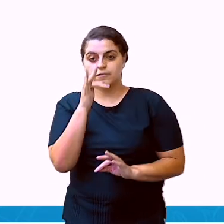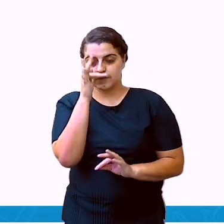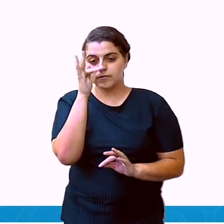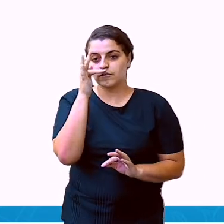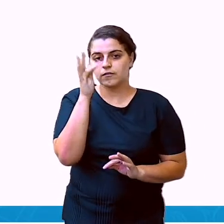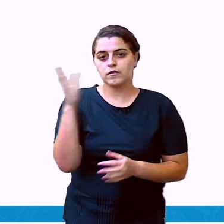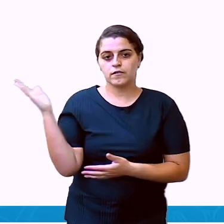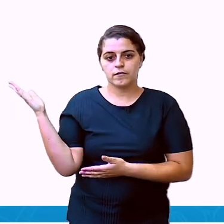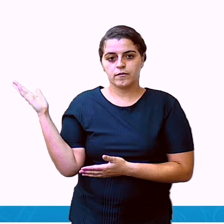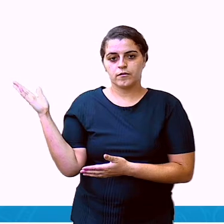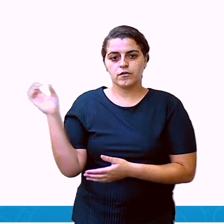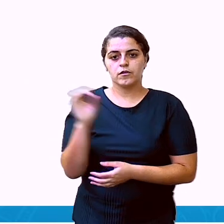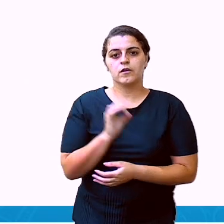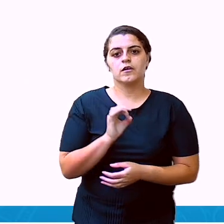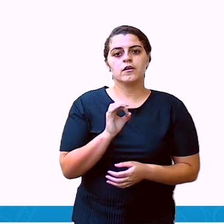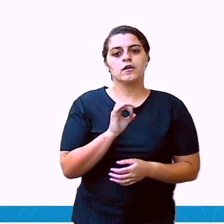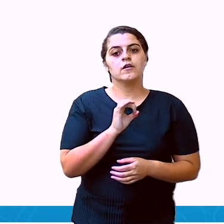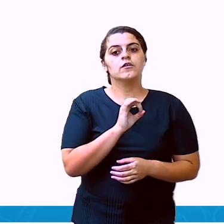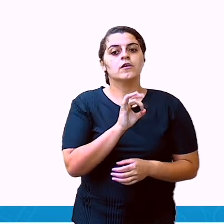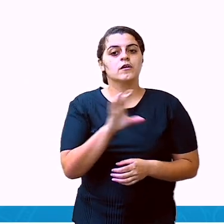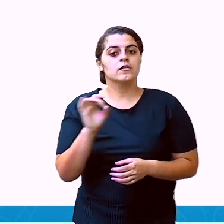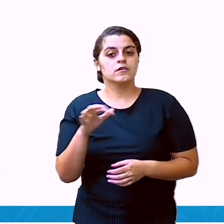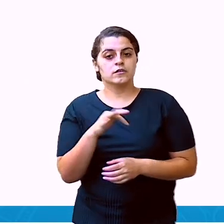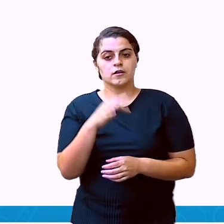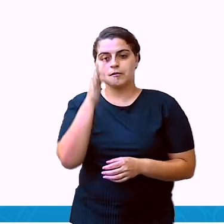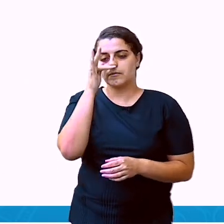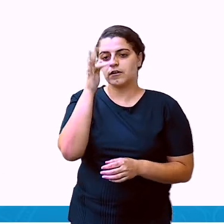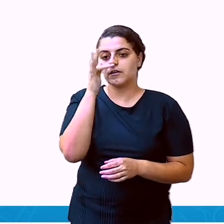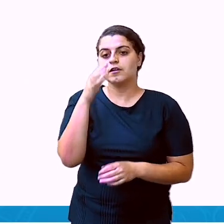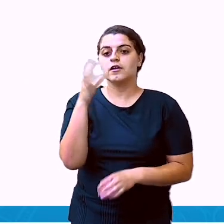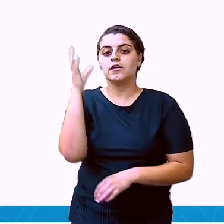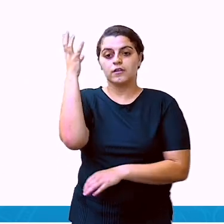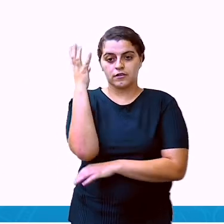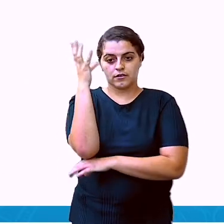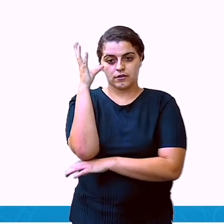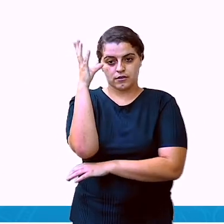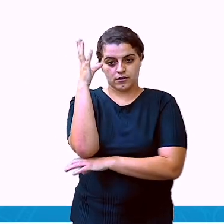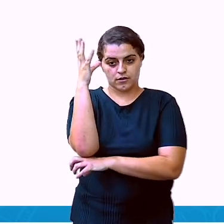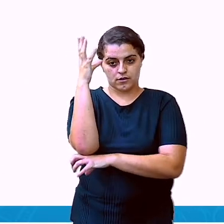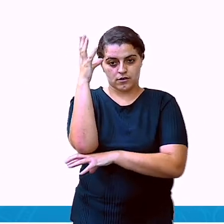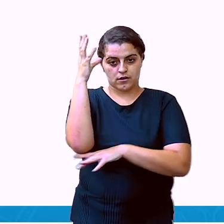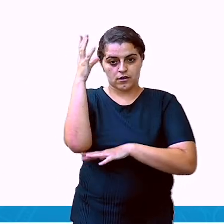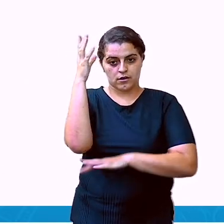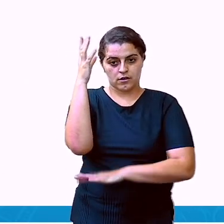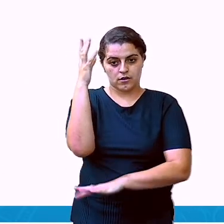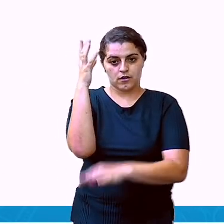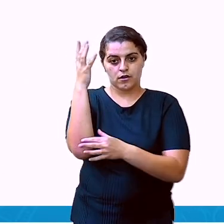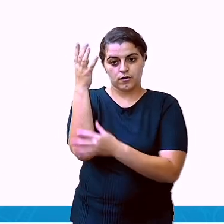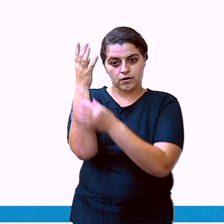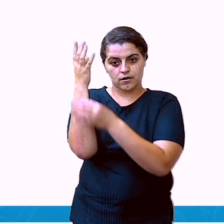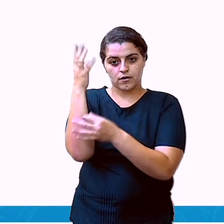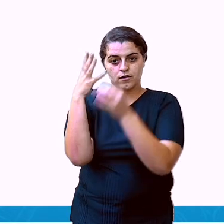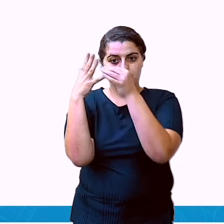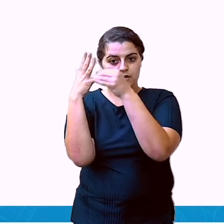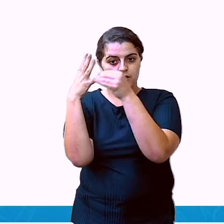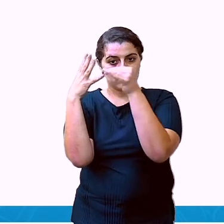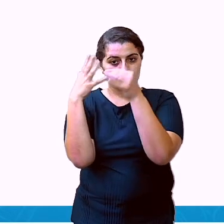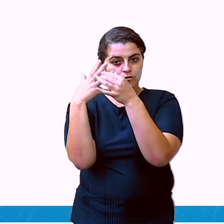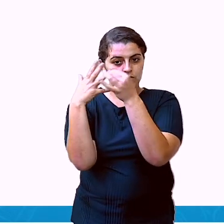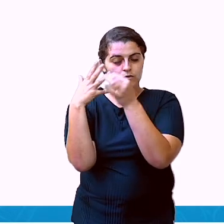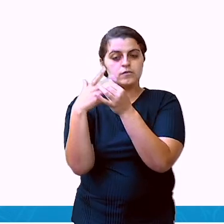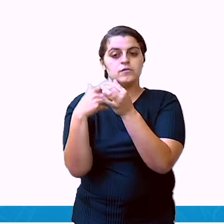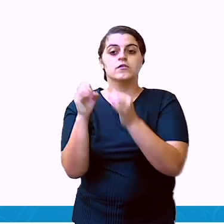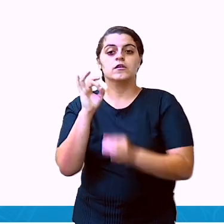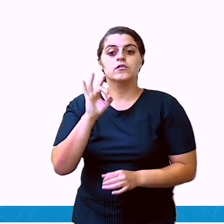ver. Todas as plantas possuem raízes, caule e folhas, mas